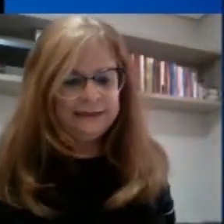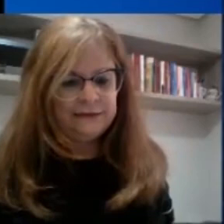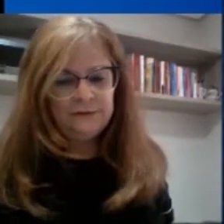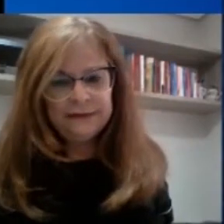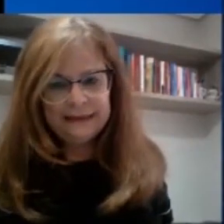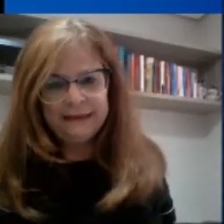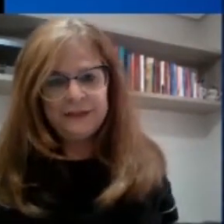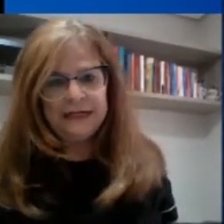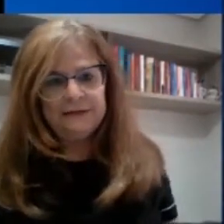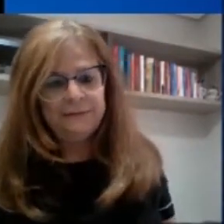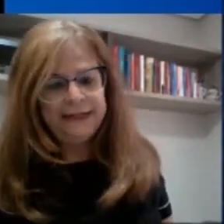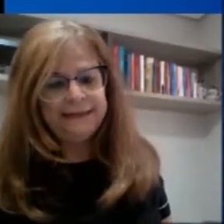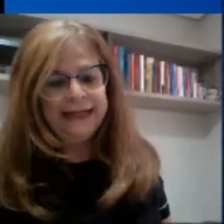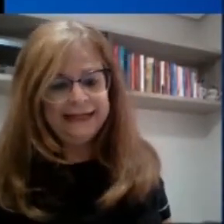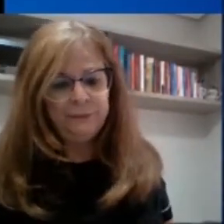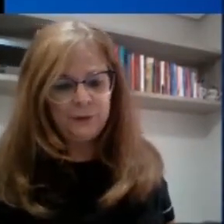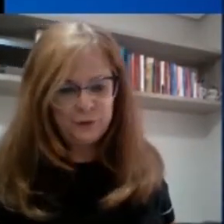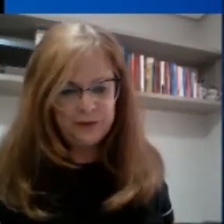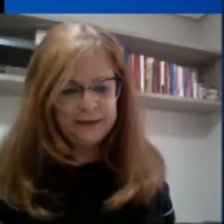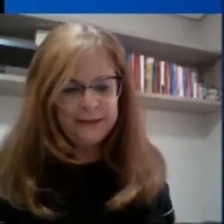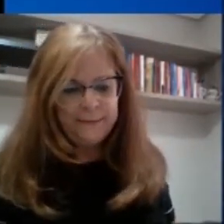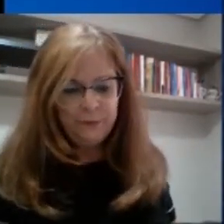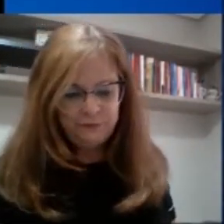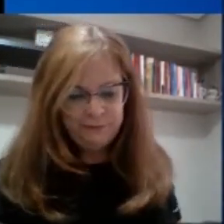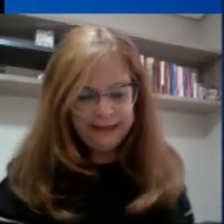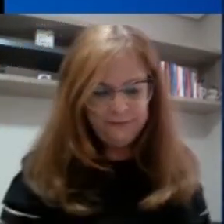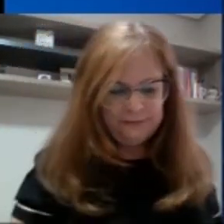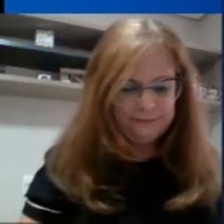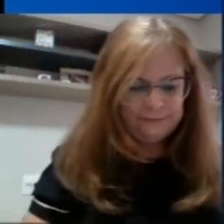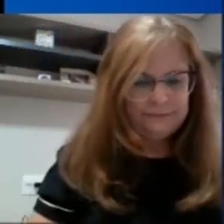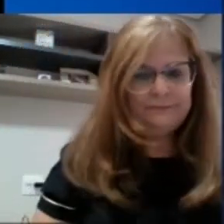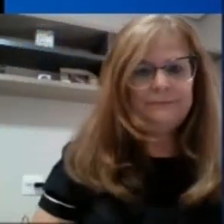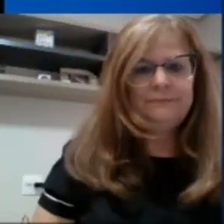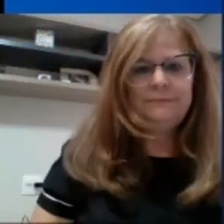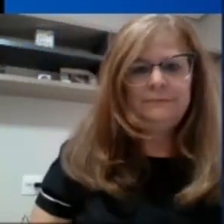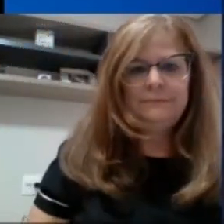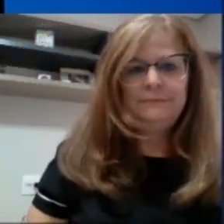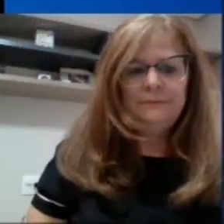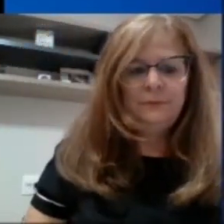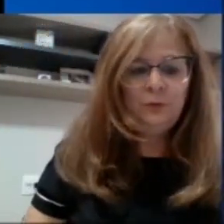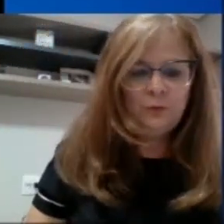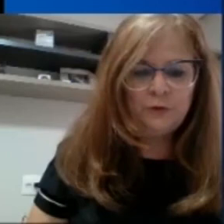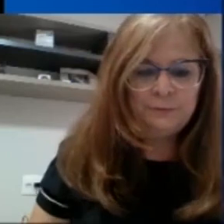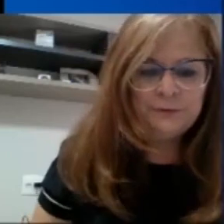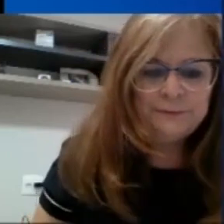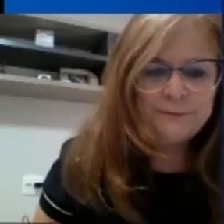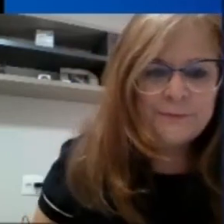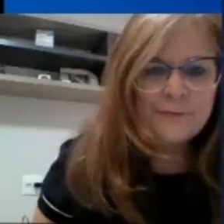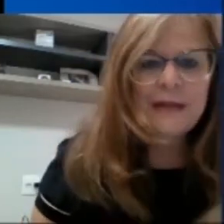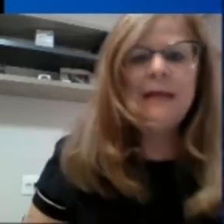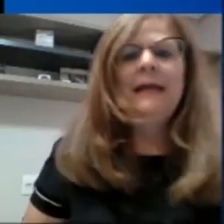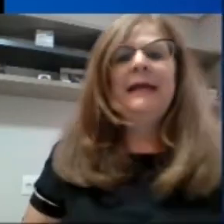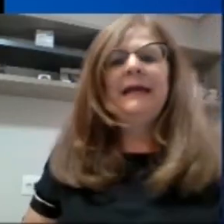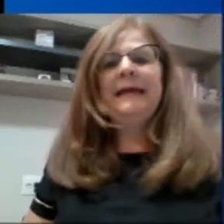Então, a estrutura gramatical também, ela possui movimento do corpo.